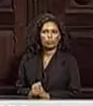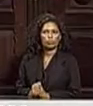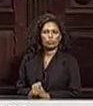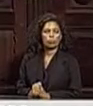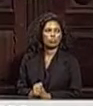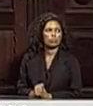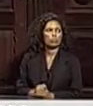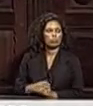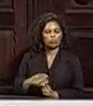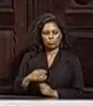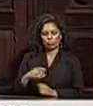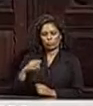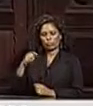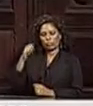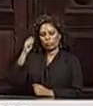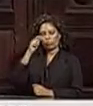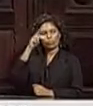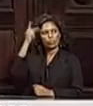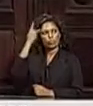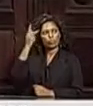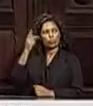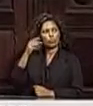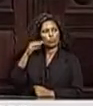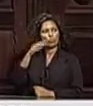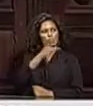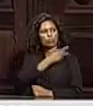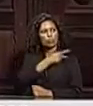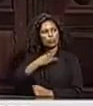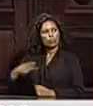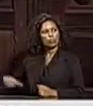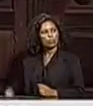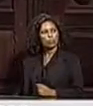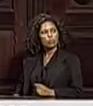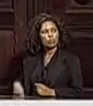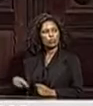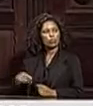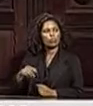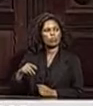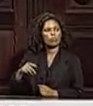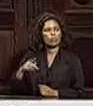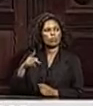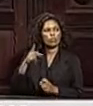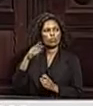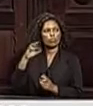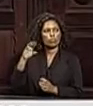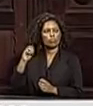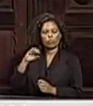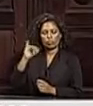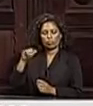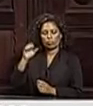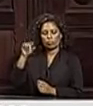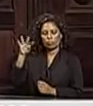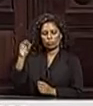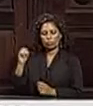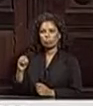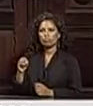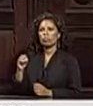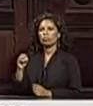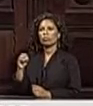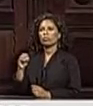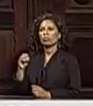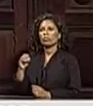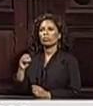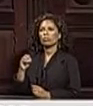Senhor deputado que preside a sessão e autor do projeto, nosso colega André Siciliano,